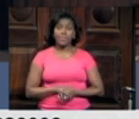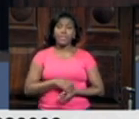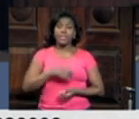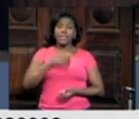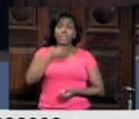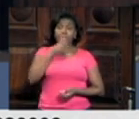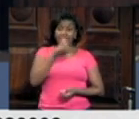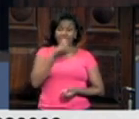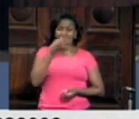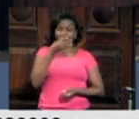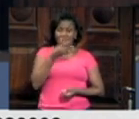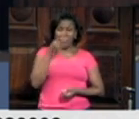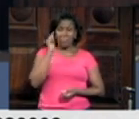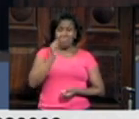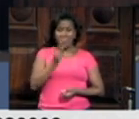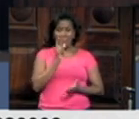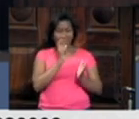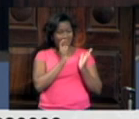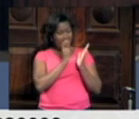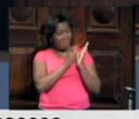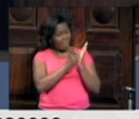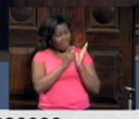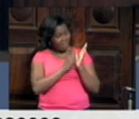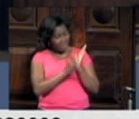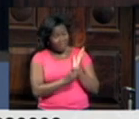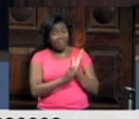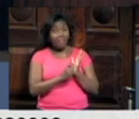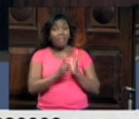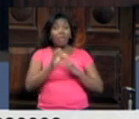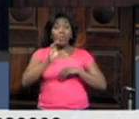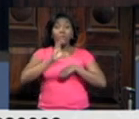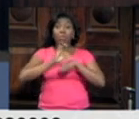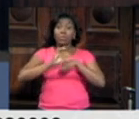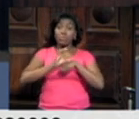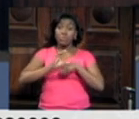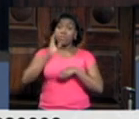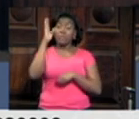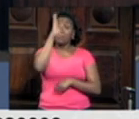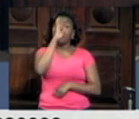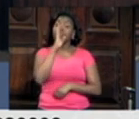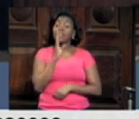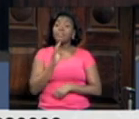64.000 palavras, a Constituição brasileira nasceu